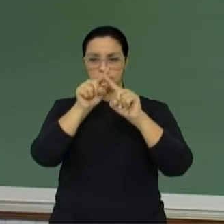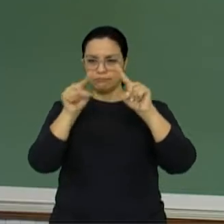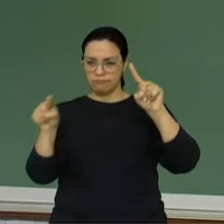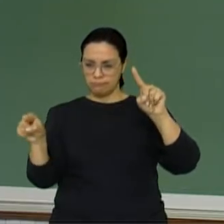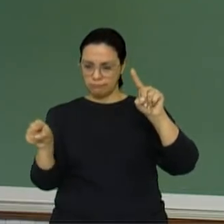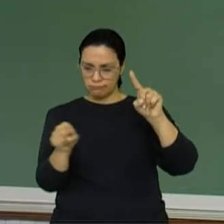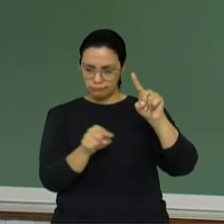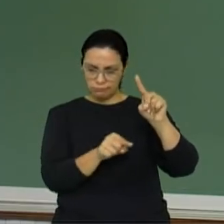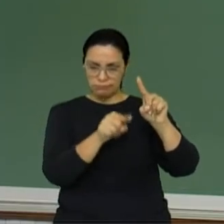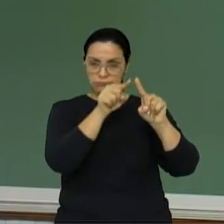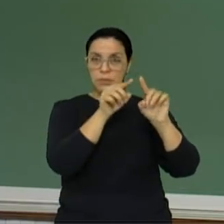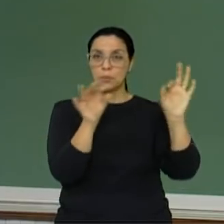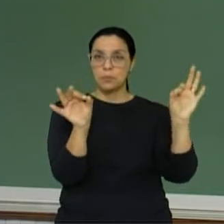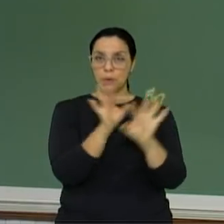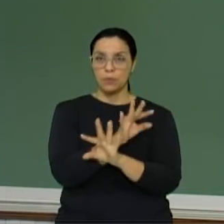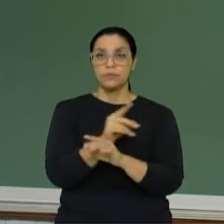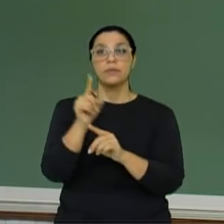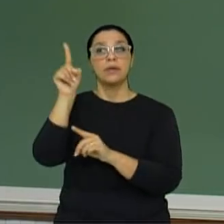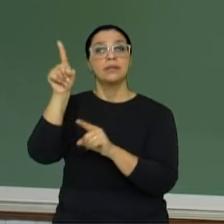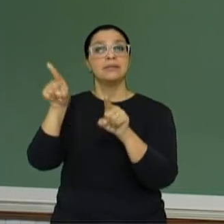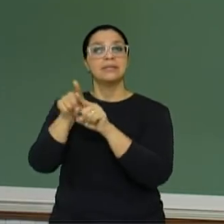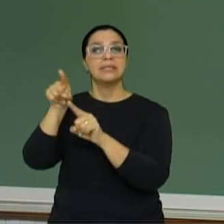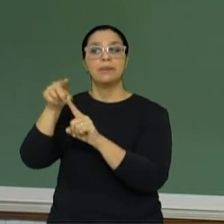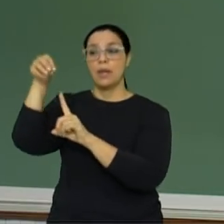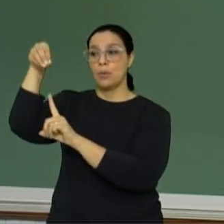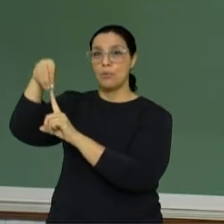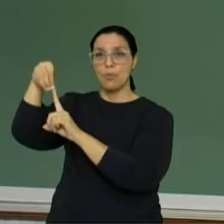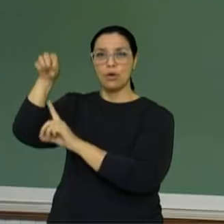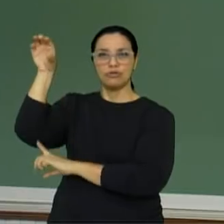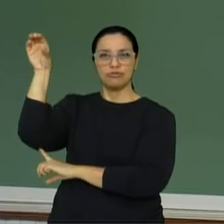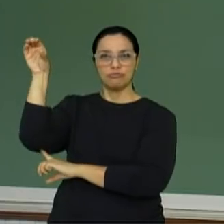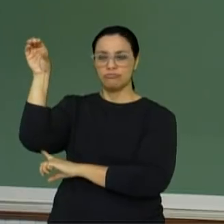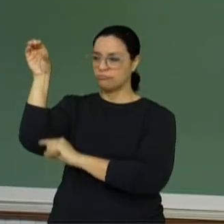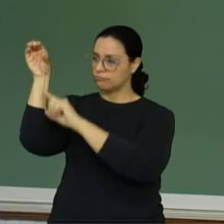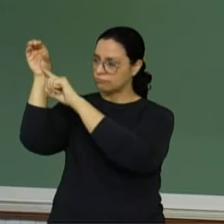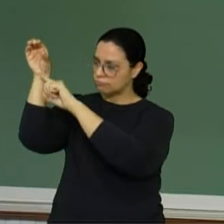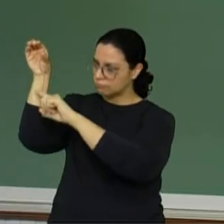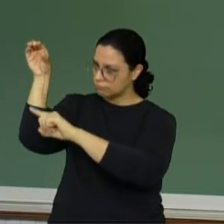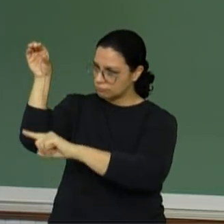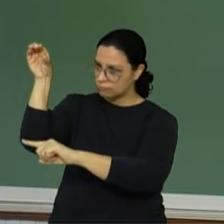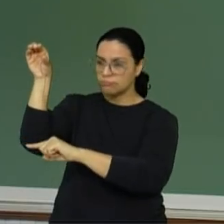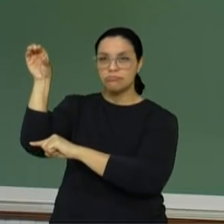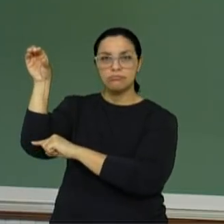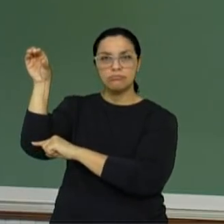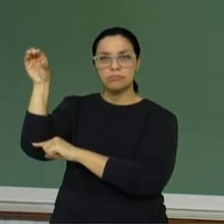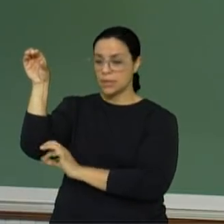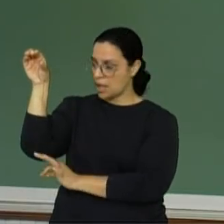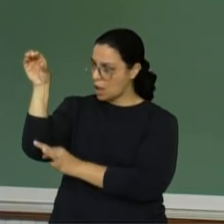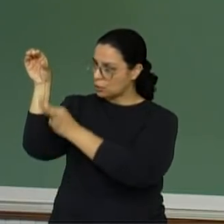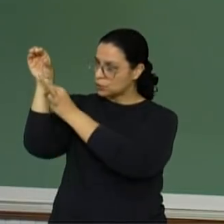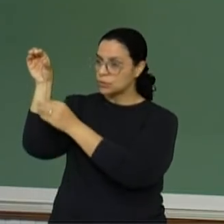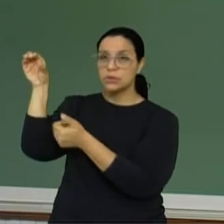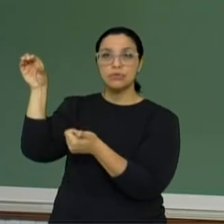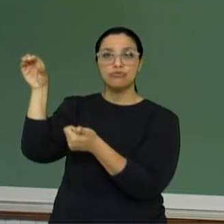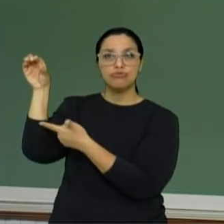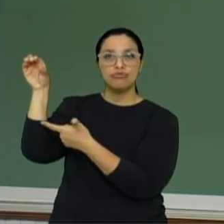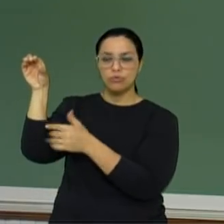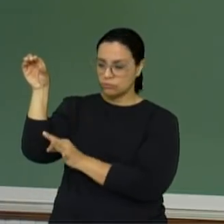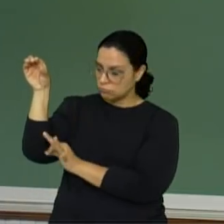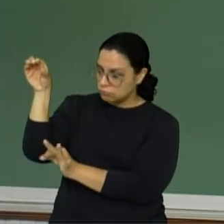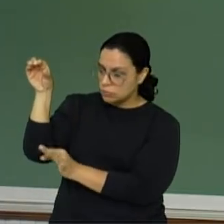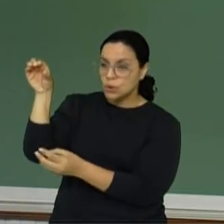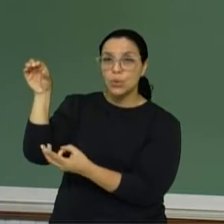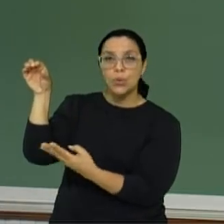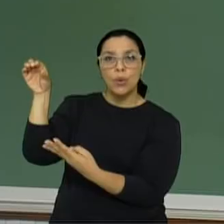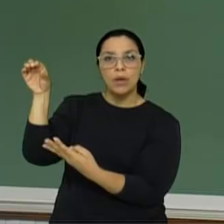né, só fechando a hipotenusa. A mesma coisa aqui no poste, a altura do poste, 12, a sombra do poste,